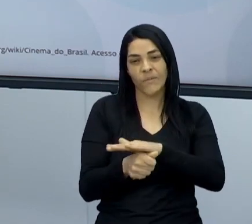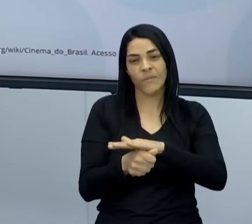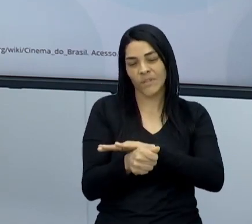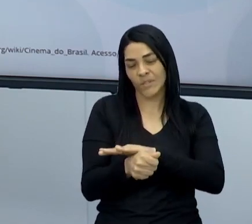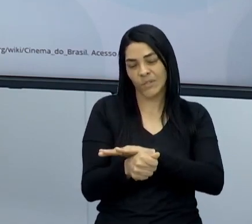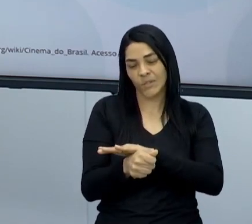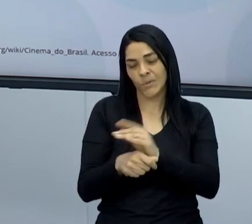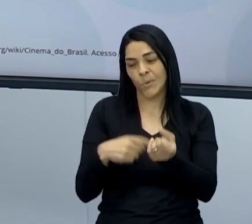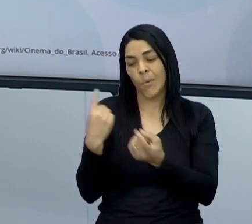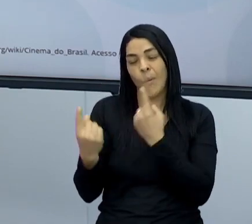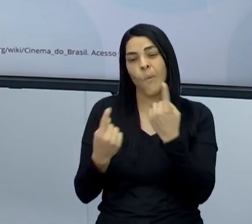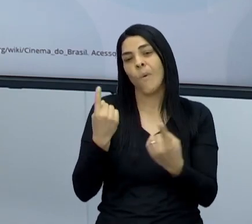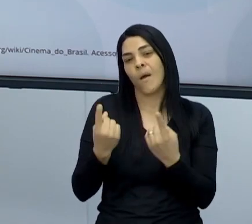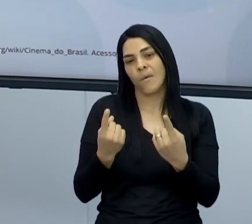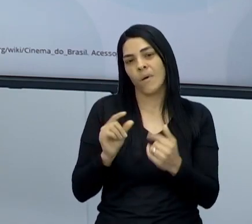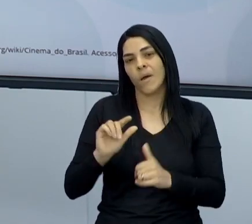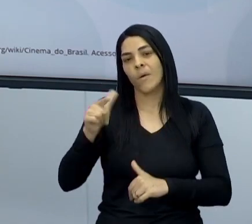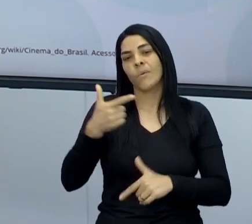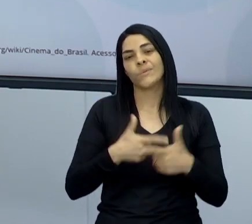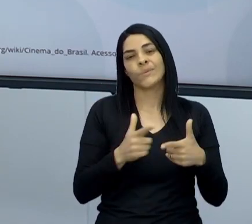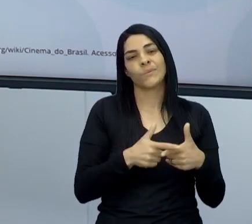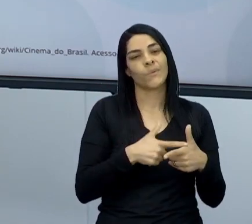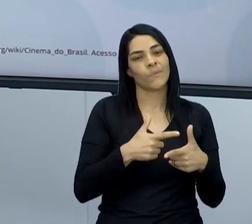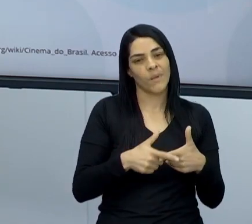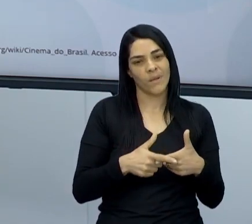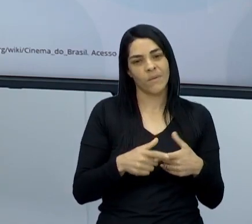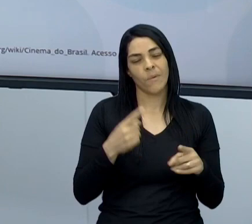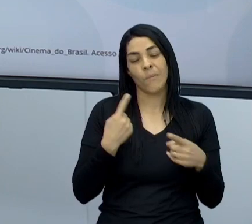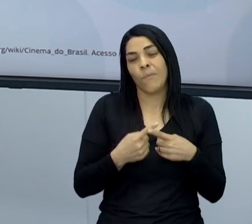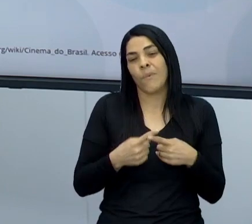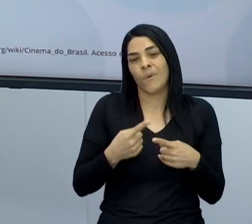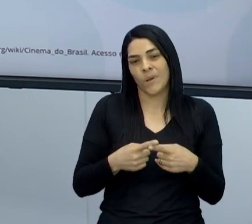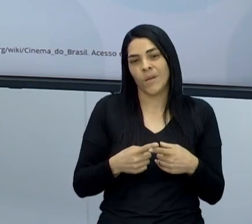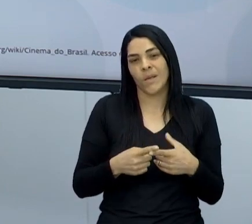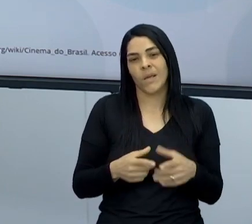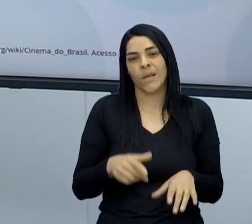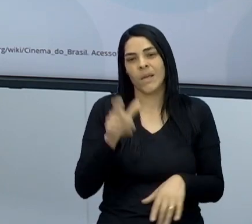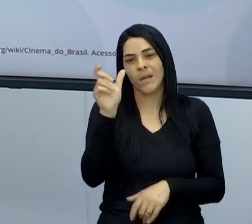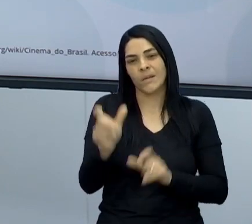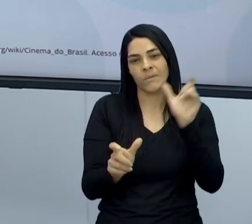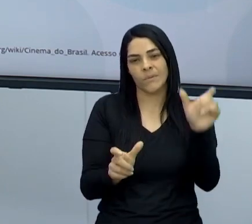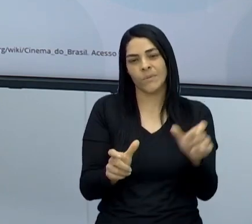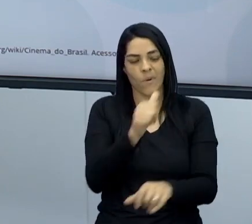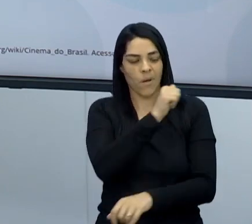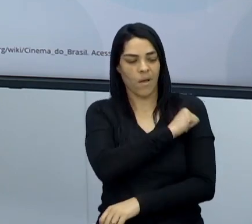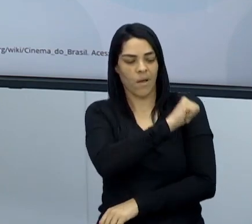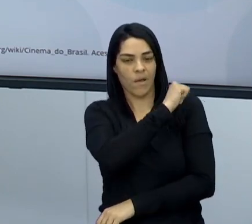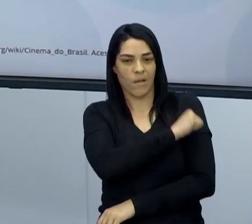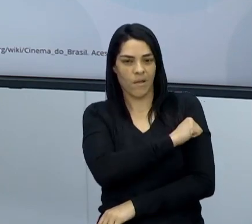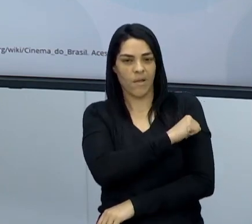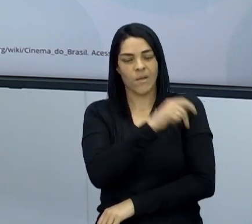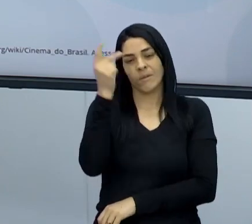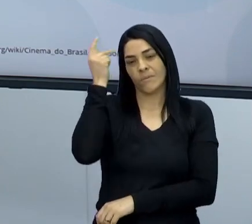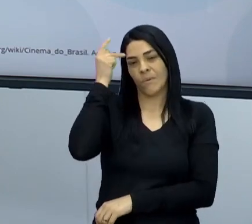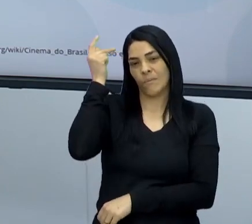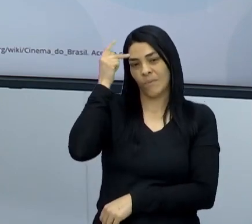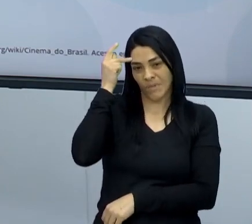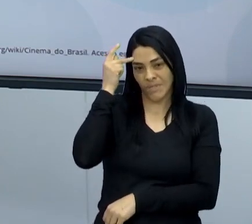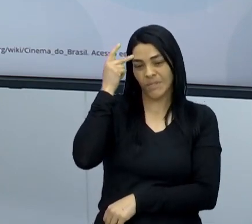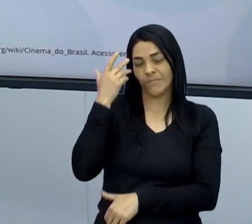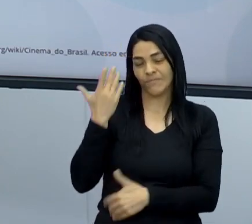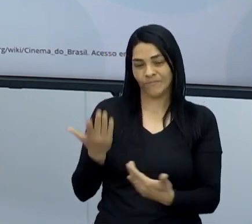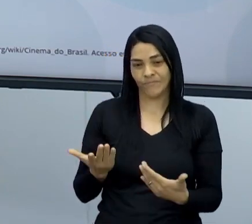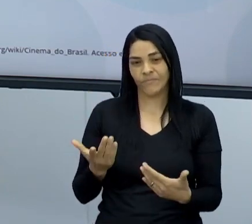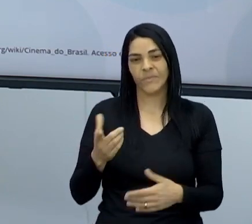cineasta? E aí outro problema. Em geral, esses cineastas, eles eram cariocas, eram paulistas, e aí você